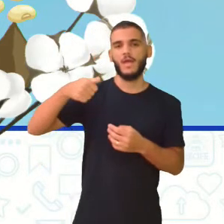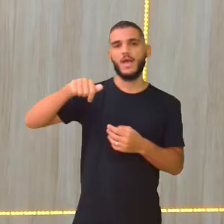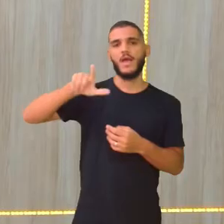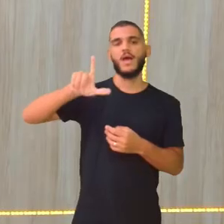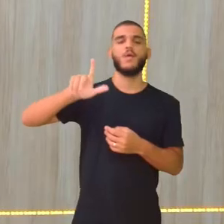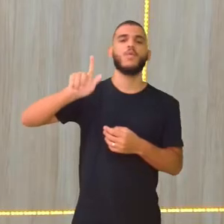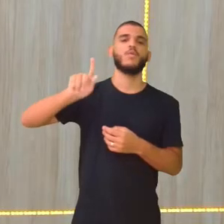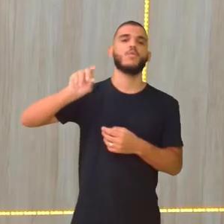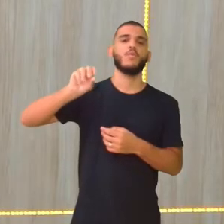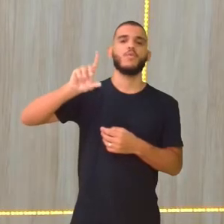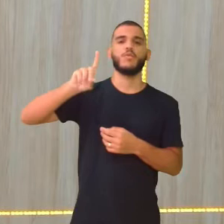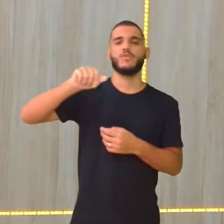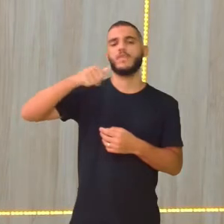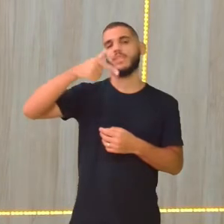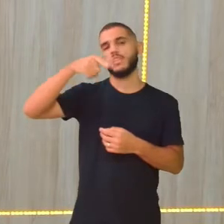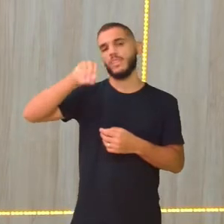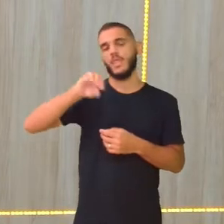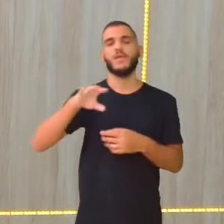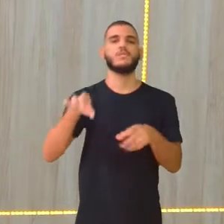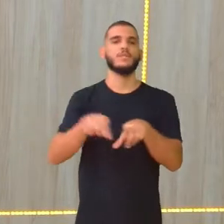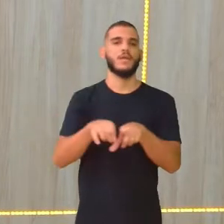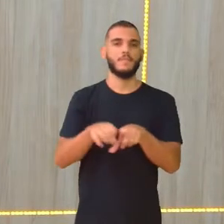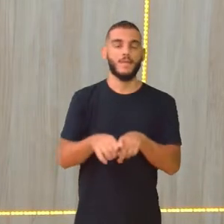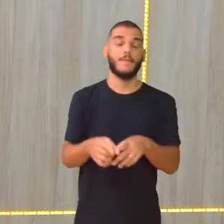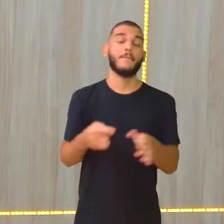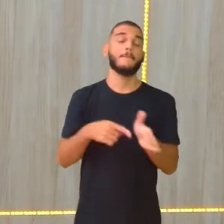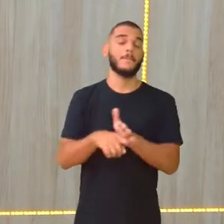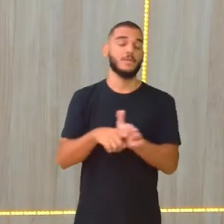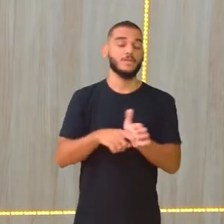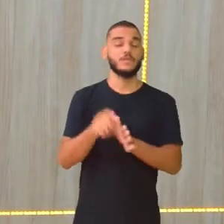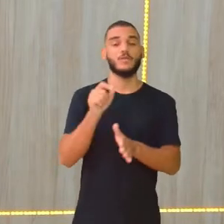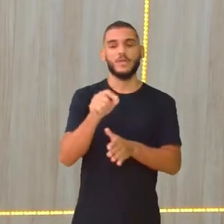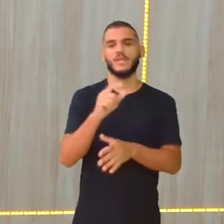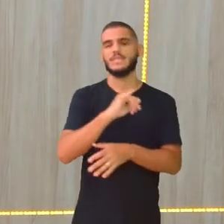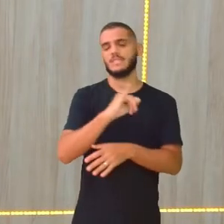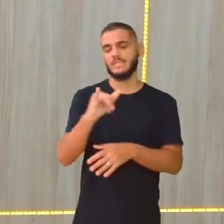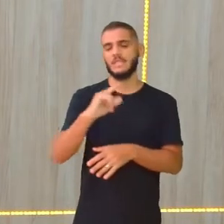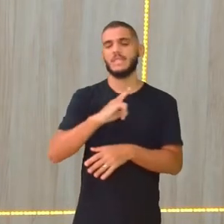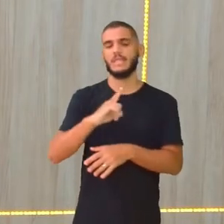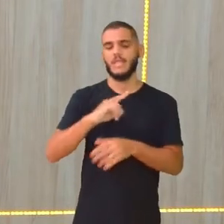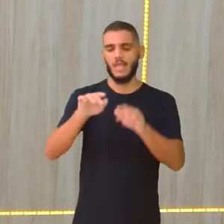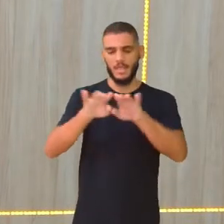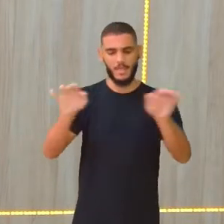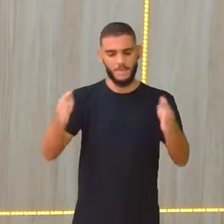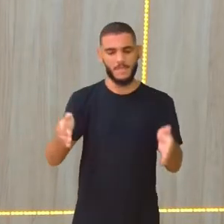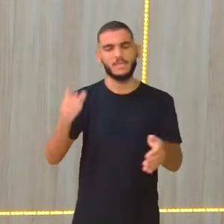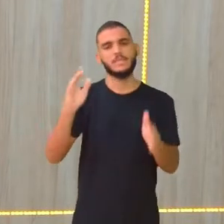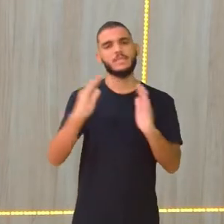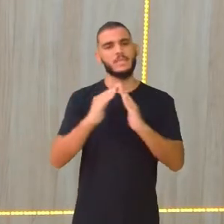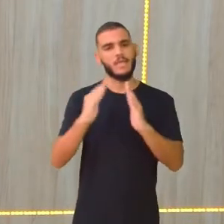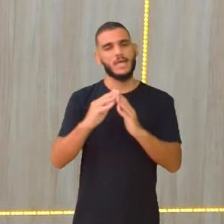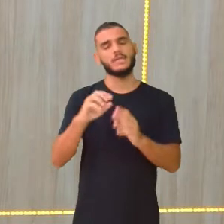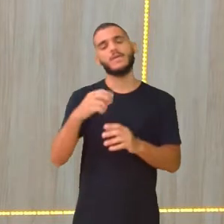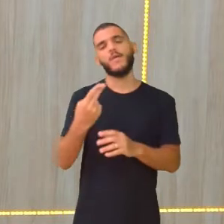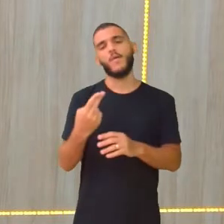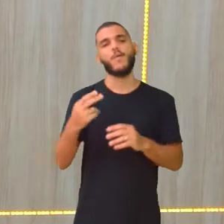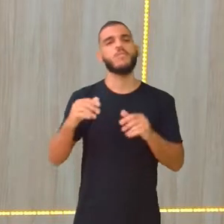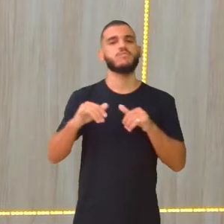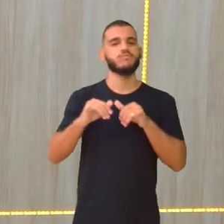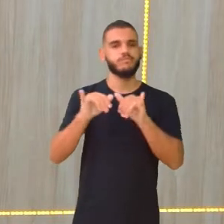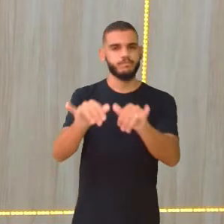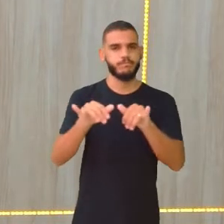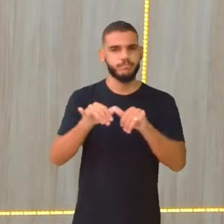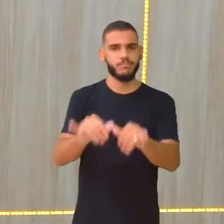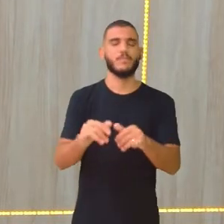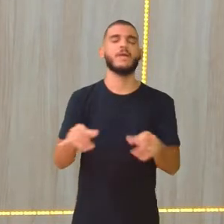vocês façam é se na nossa mesa já tem, se lá no supermercado perto da sua casa tem, lá no mercadinho, se tem algum